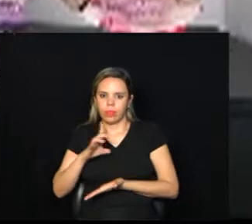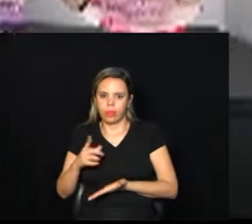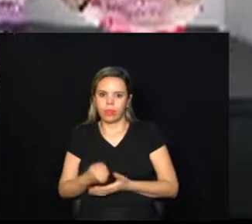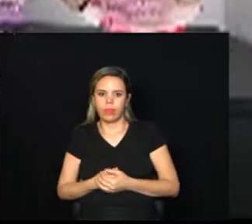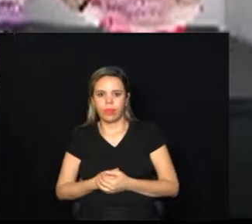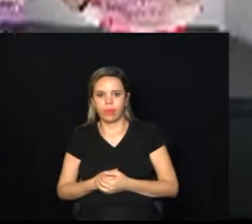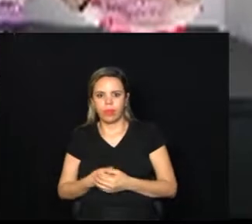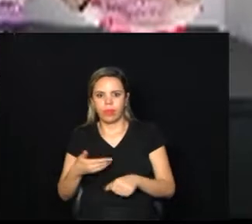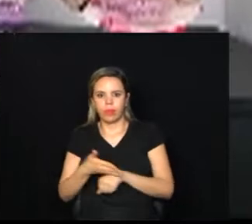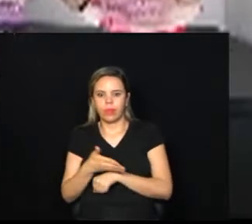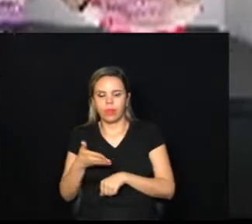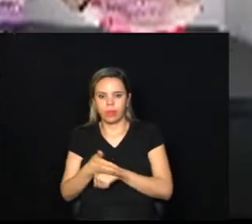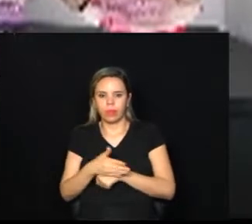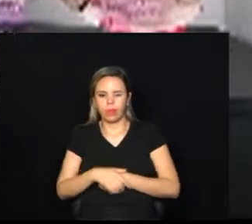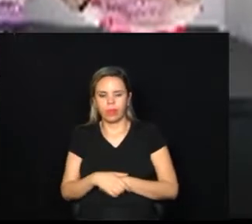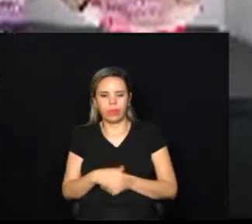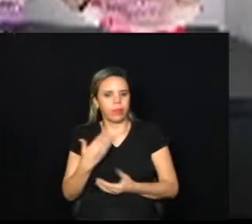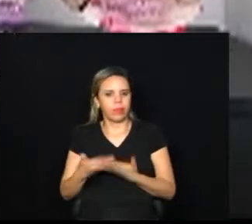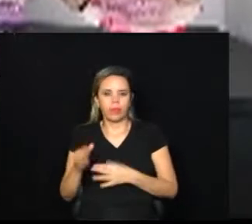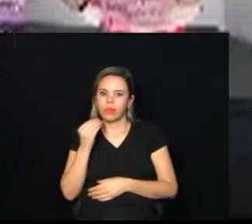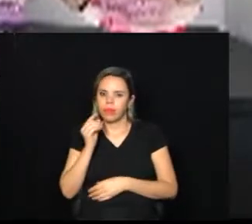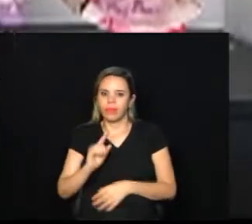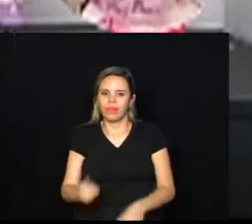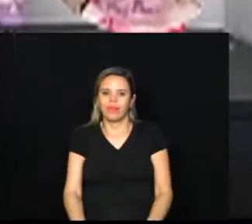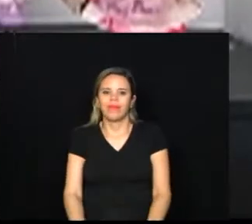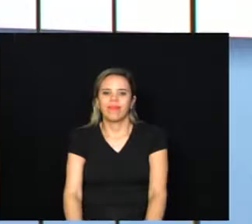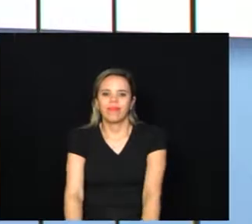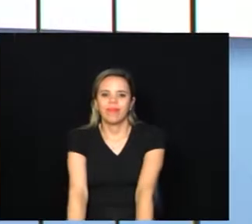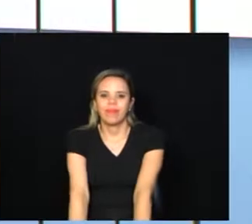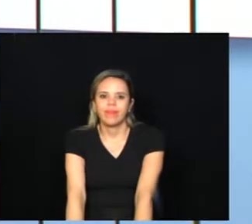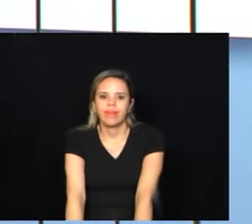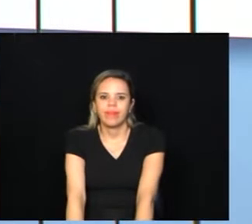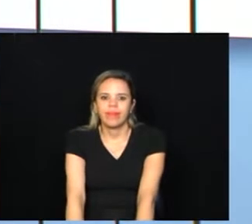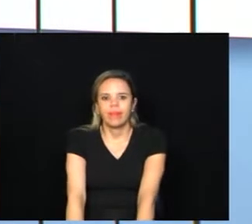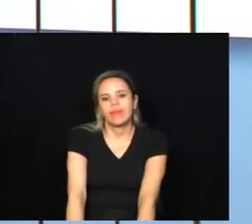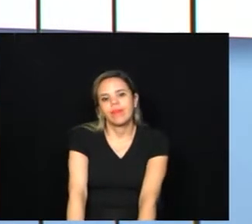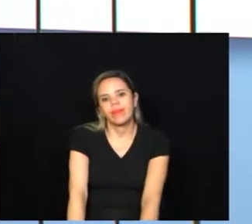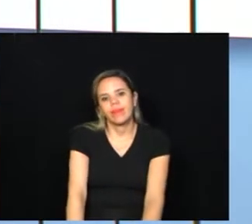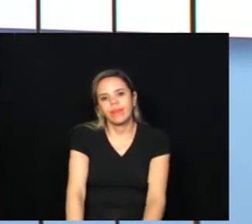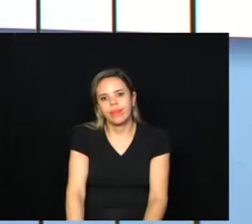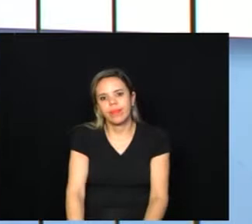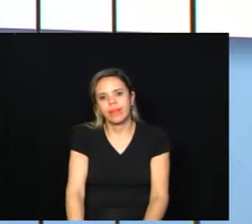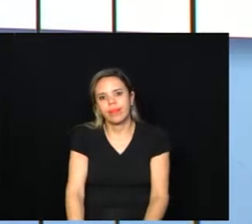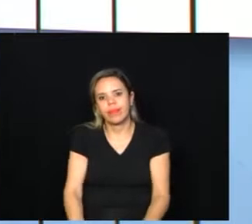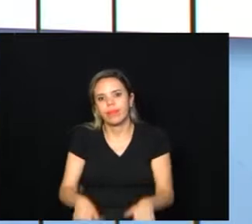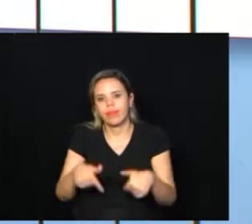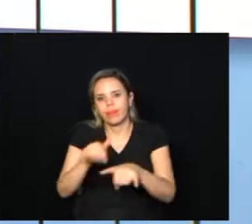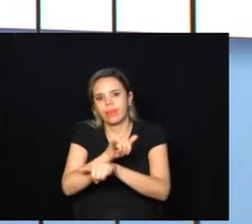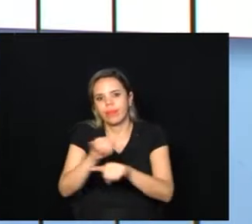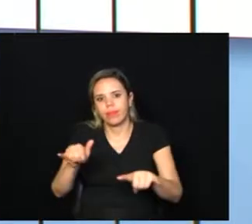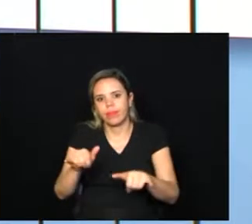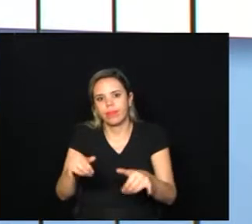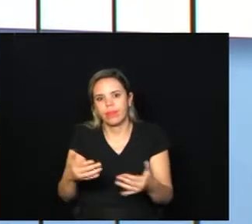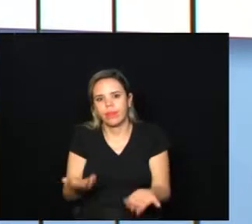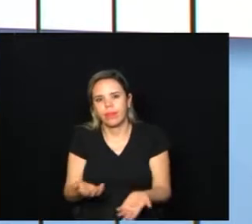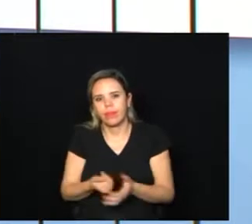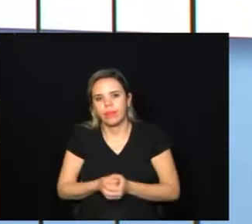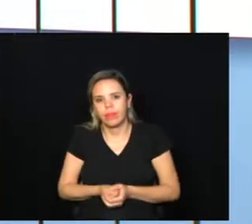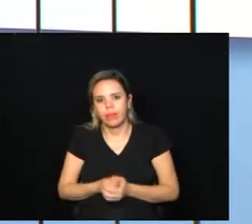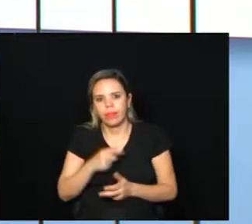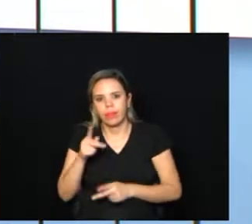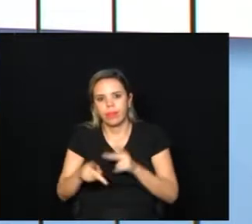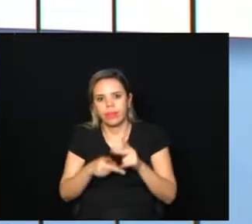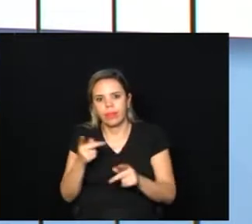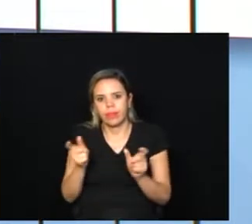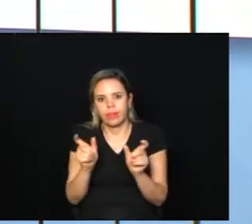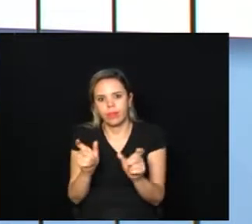oferecem. Participe, não perca essa oportunidade. E a gente reforça aqui, inclusive, o pessoal